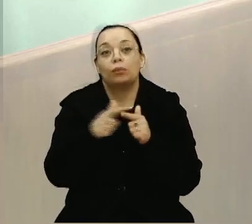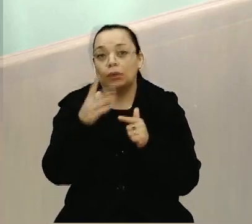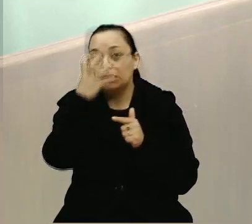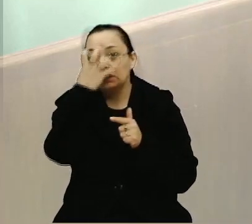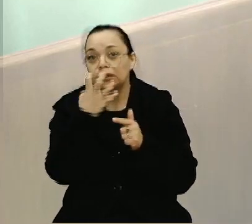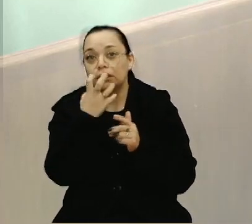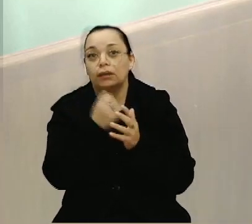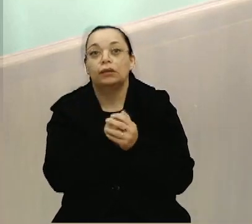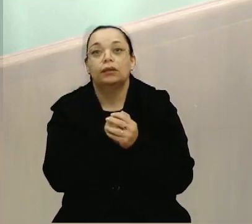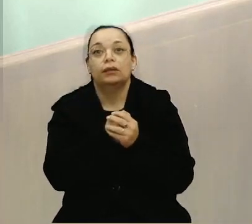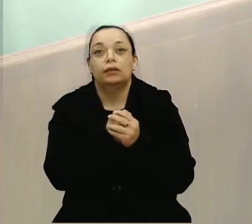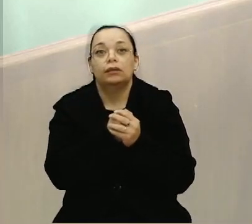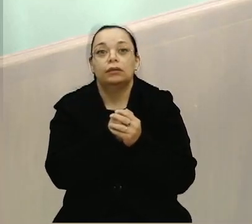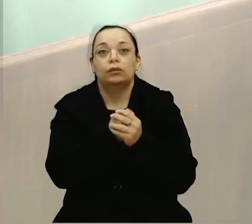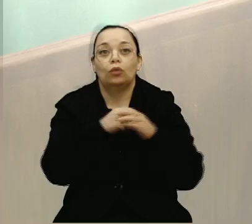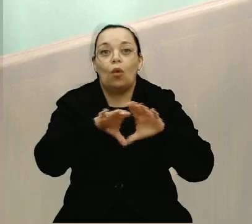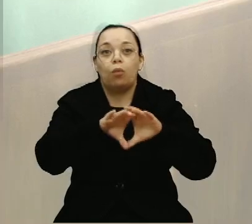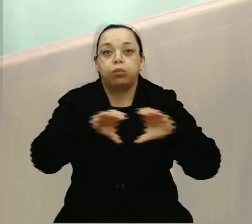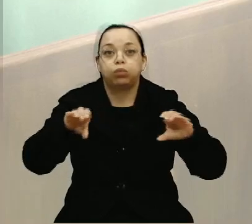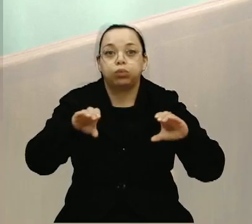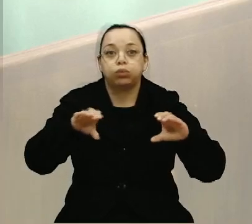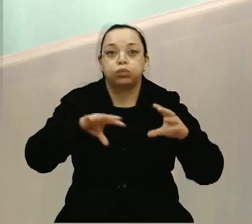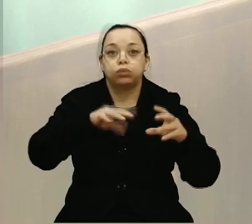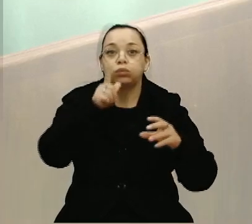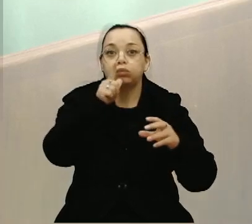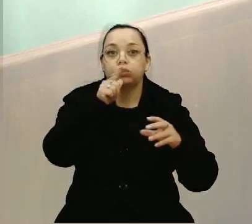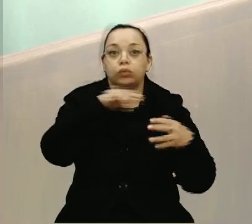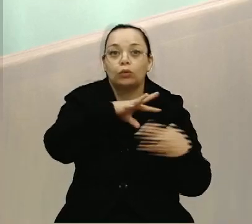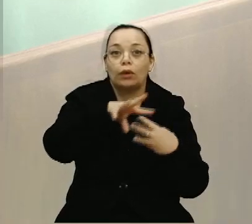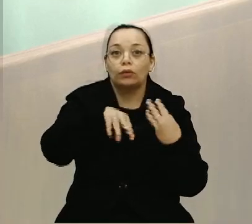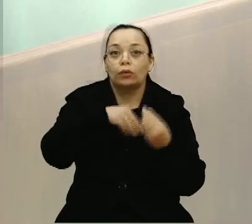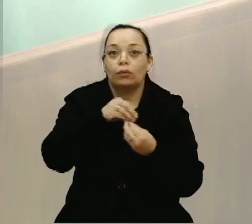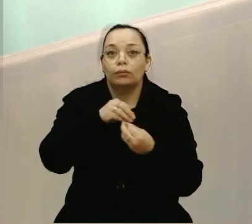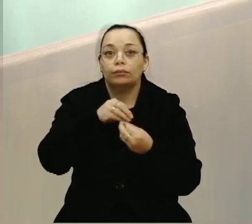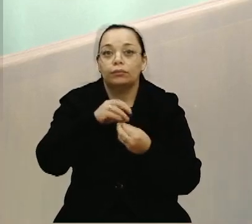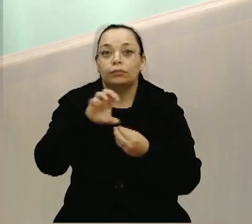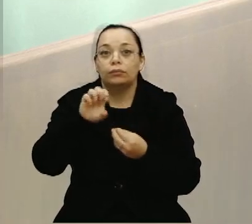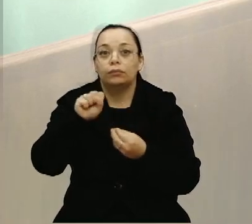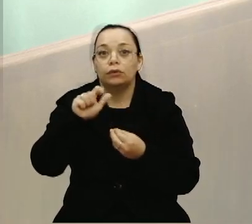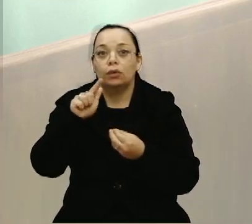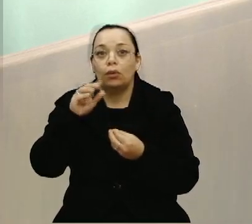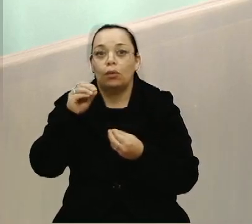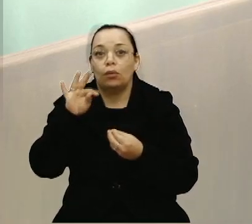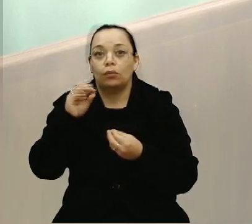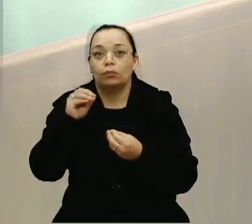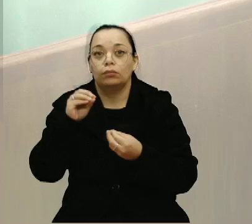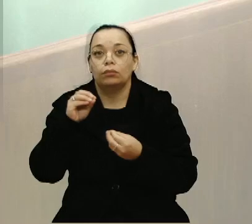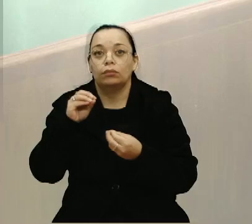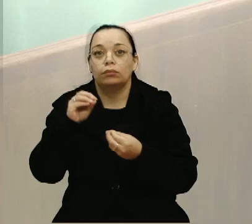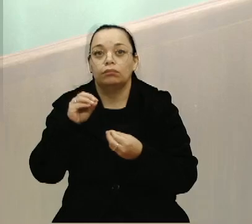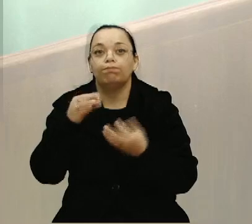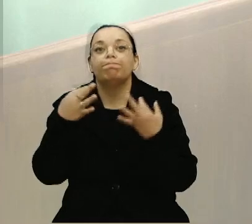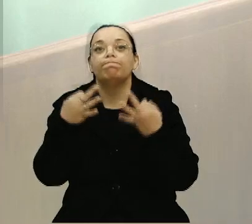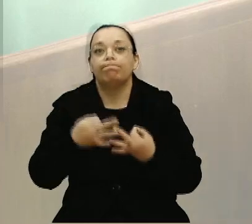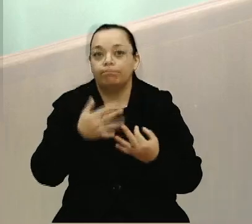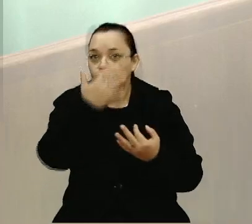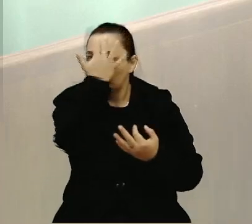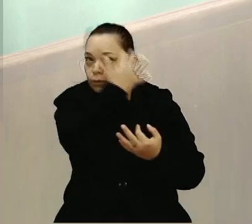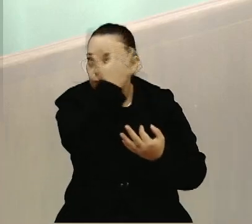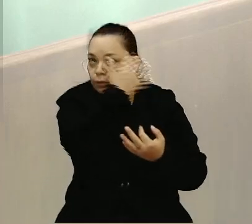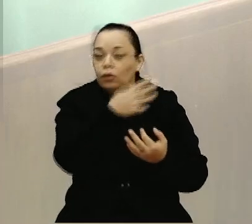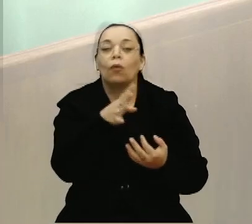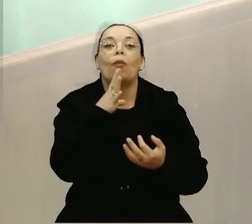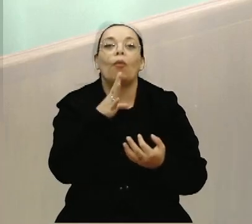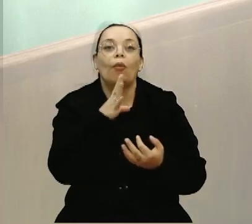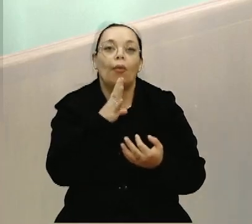sérios no saneamento. E eu tenho certeza absoluta que o prefeito está olhando isso, porque ele